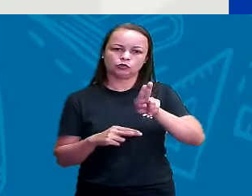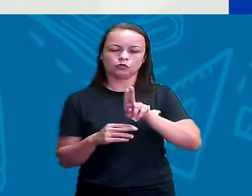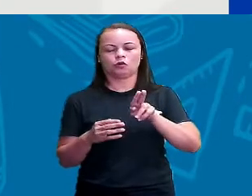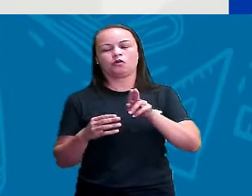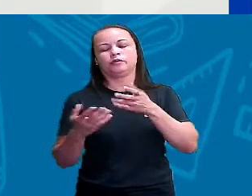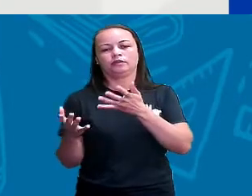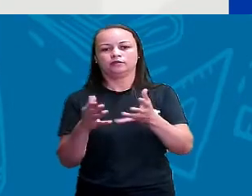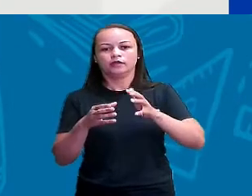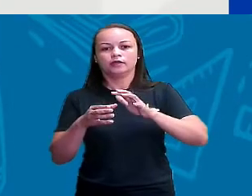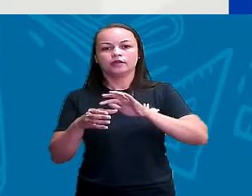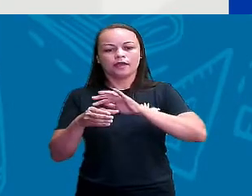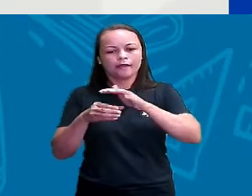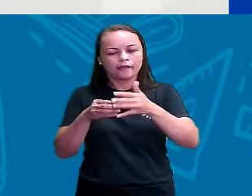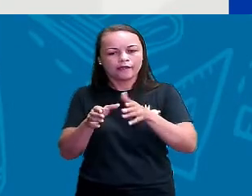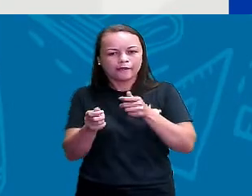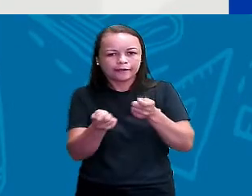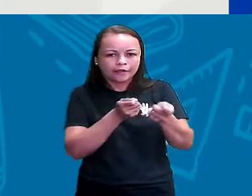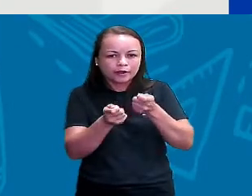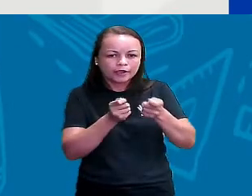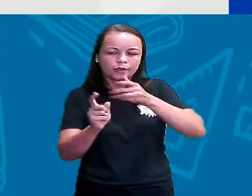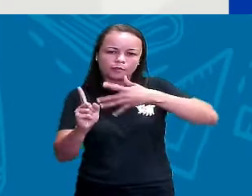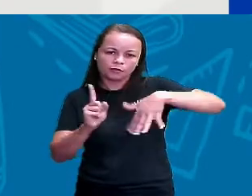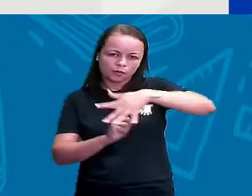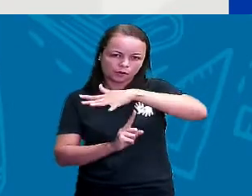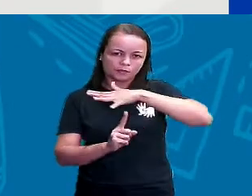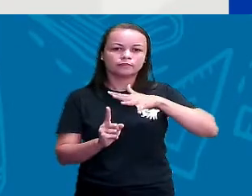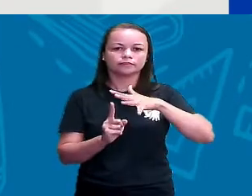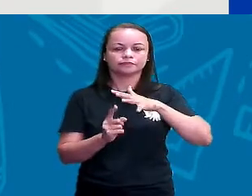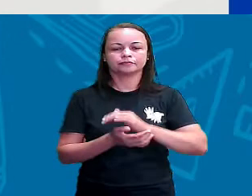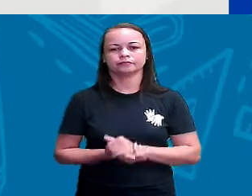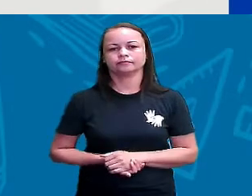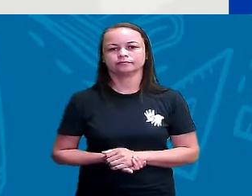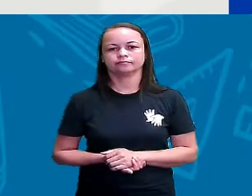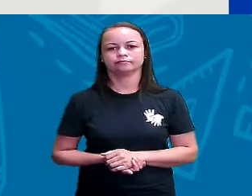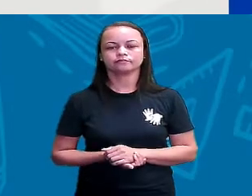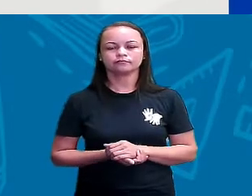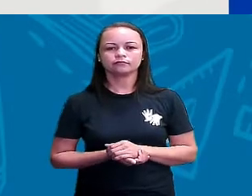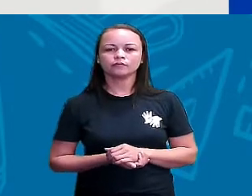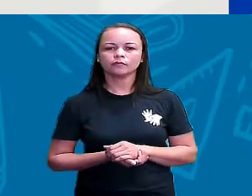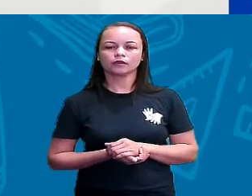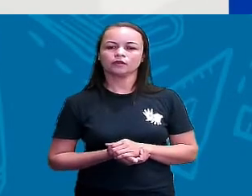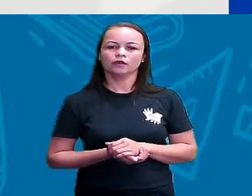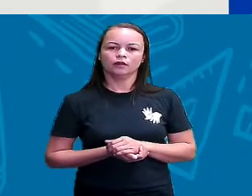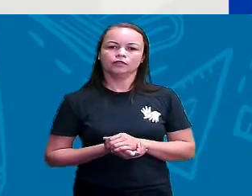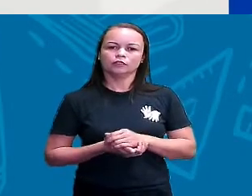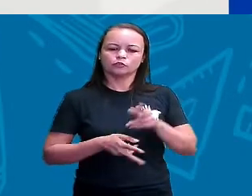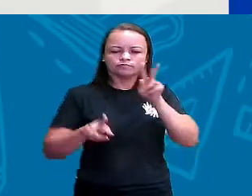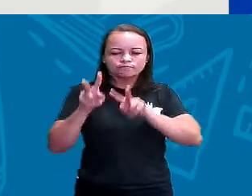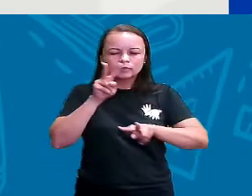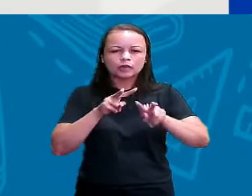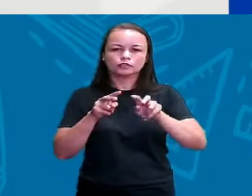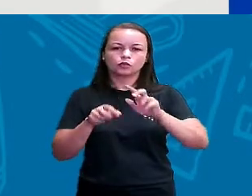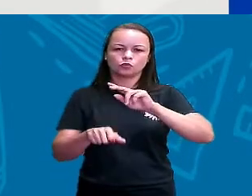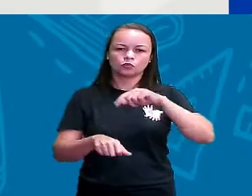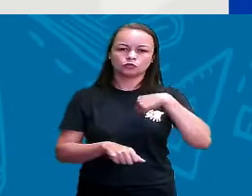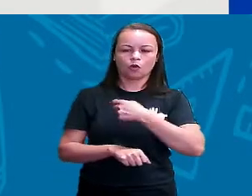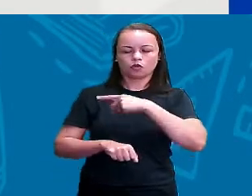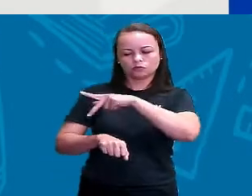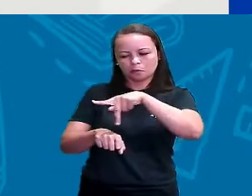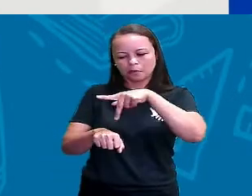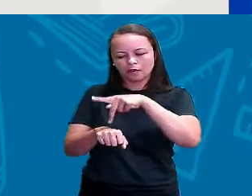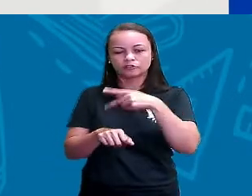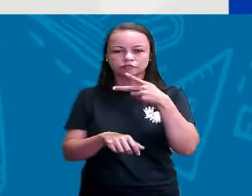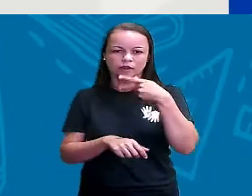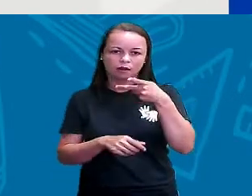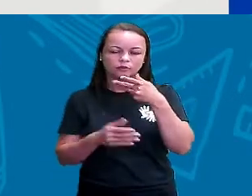ambiental. E então, a gente ampliando, né, mais essa visão, a gente tinha falado do nosso país,